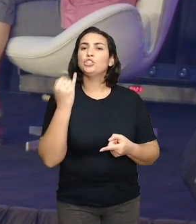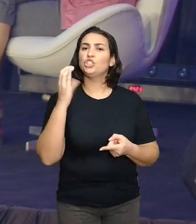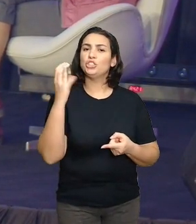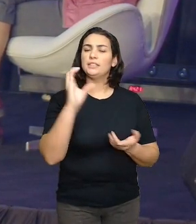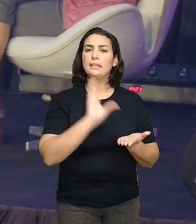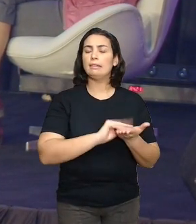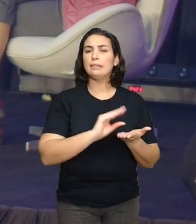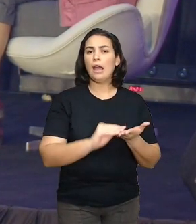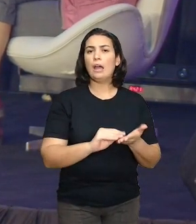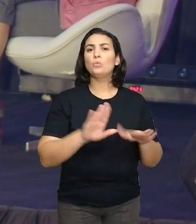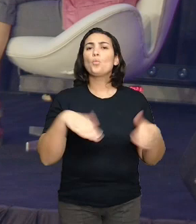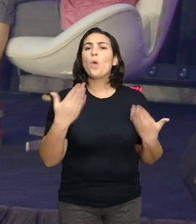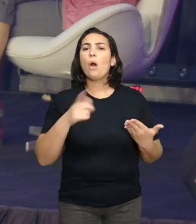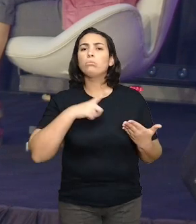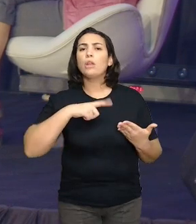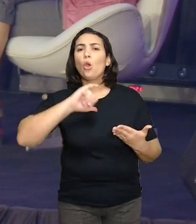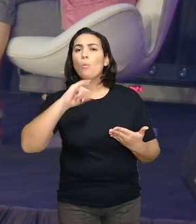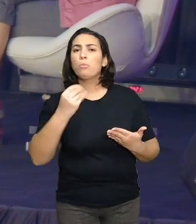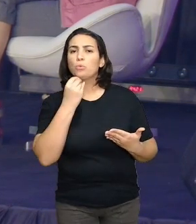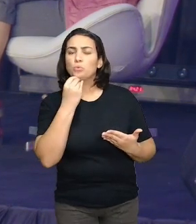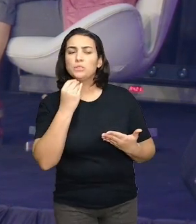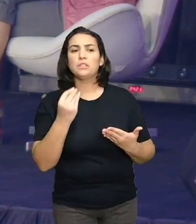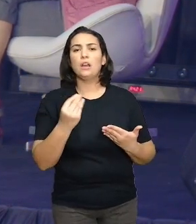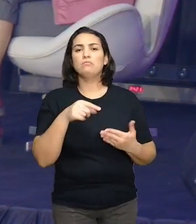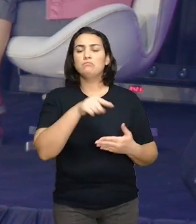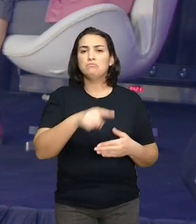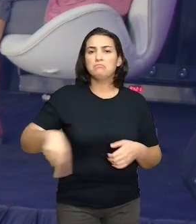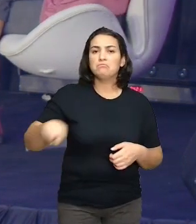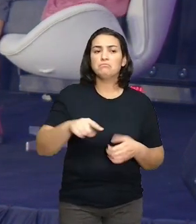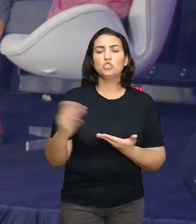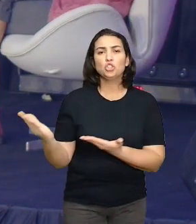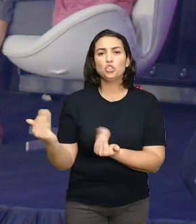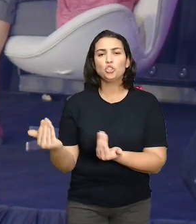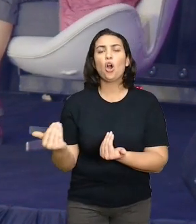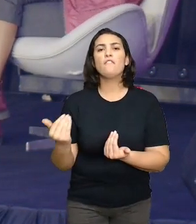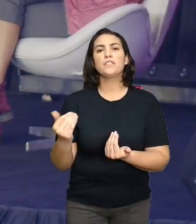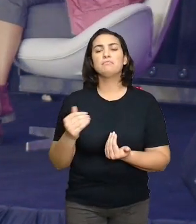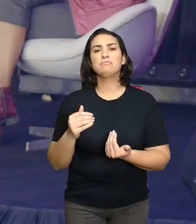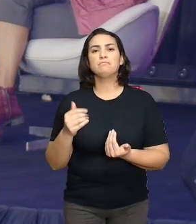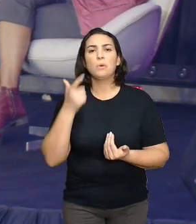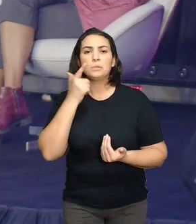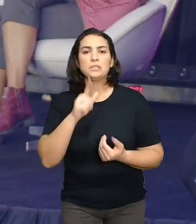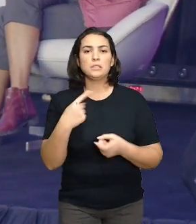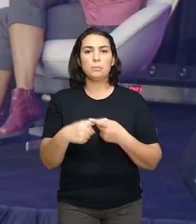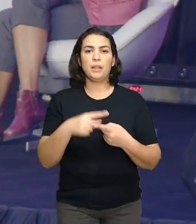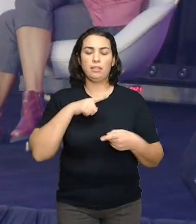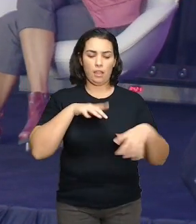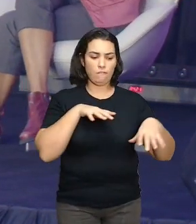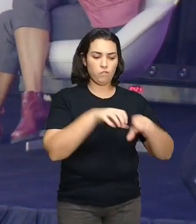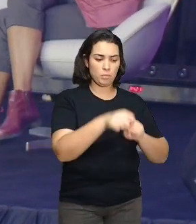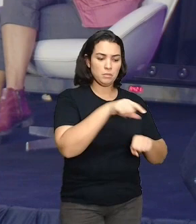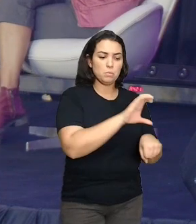as oportunidades que esses jovens vão ter ao ter uma formação como essa que está sendo